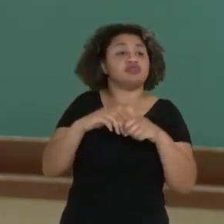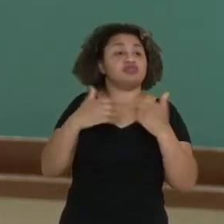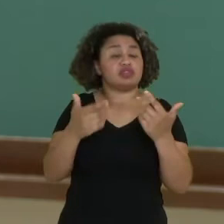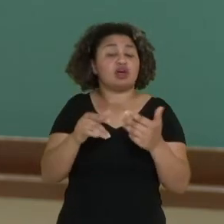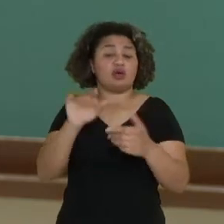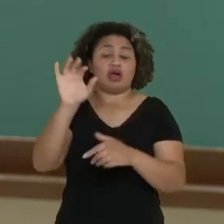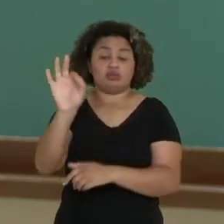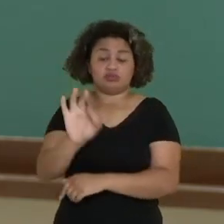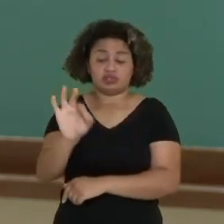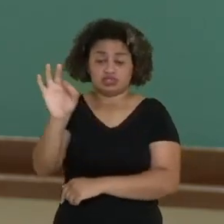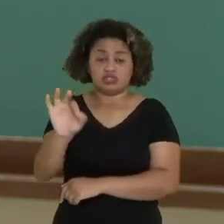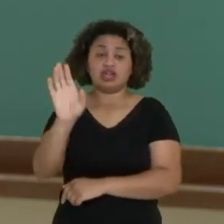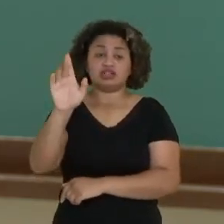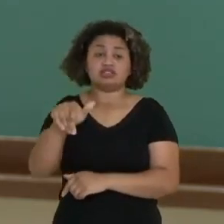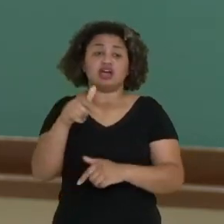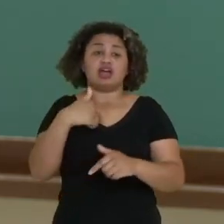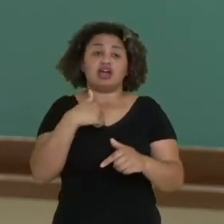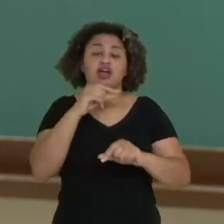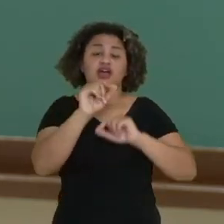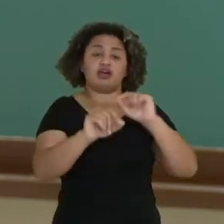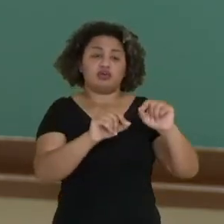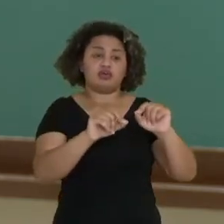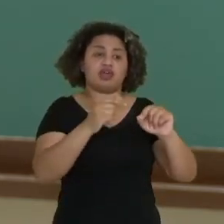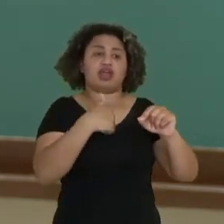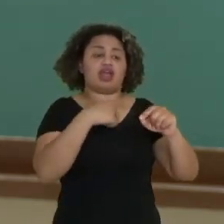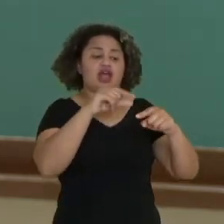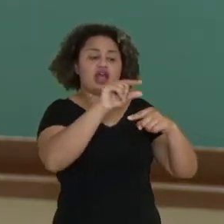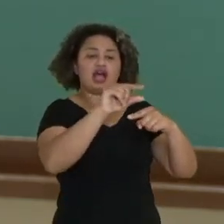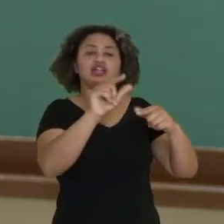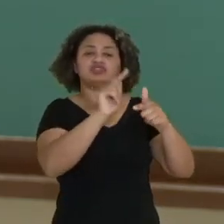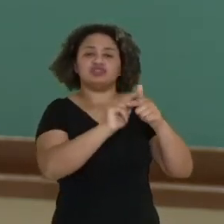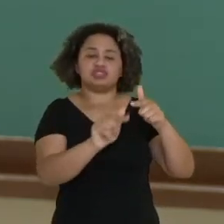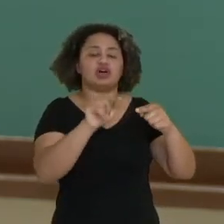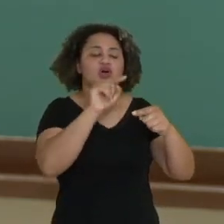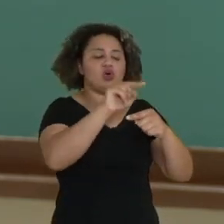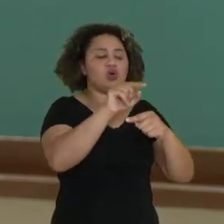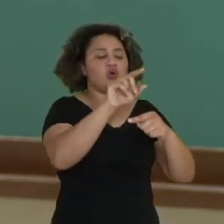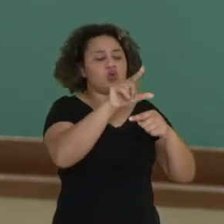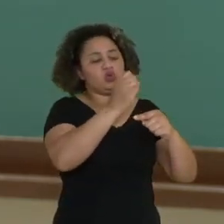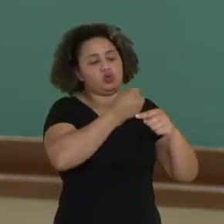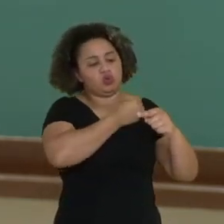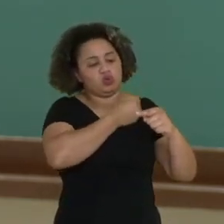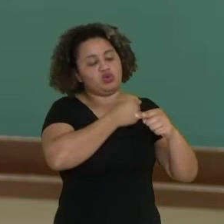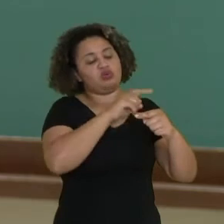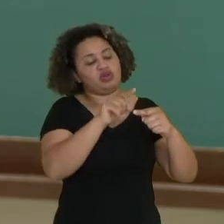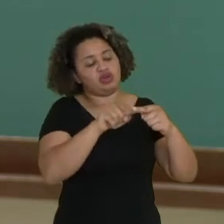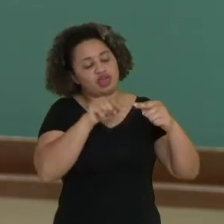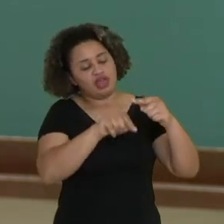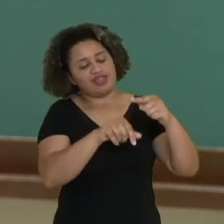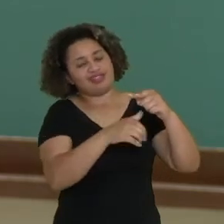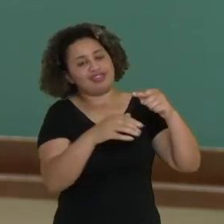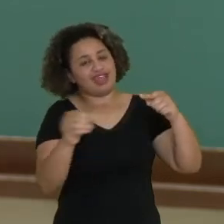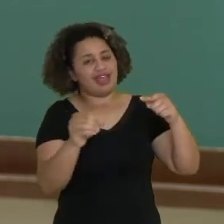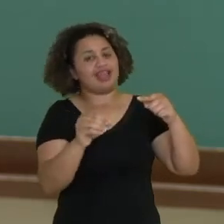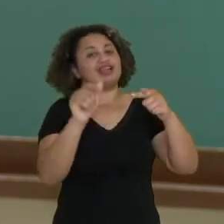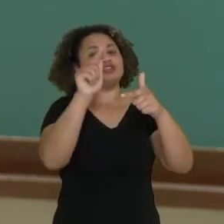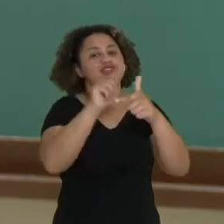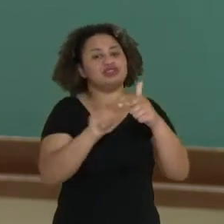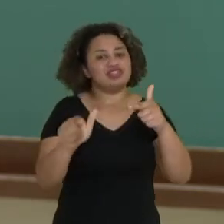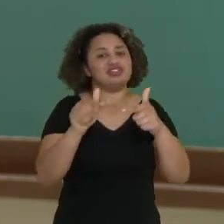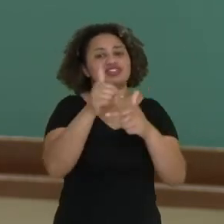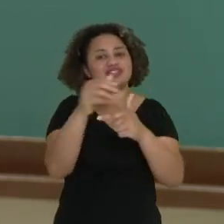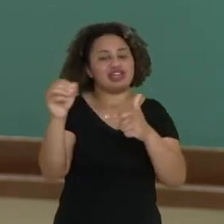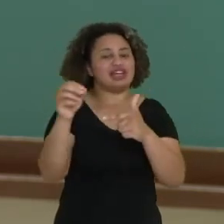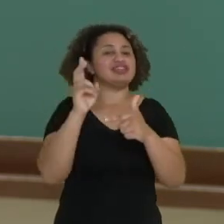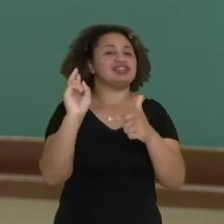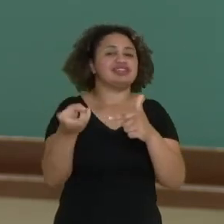entre um número qualquer e quem? E 100, sempre sobre 100, tá? Para ser uma porcentagem, sempre tem que ser